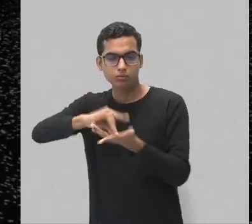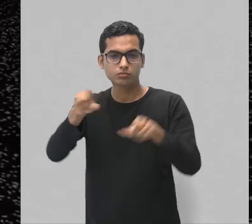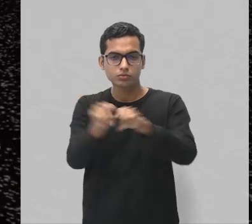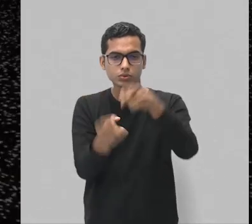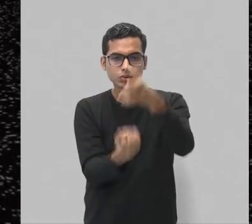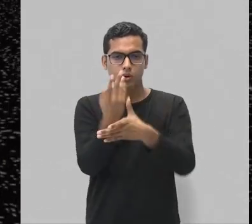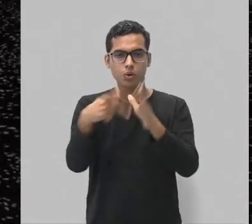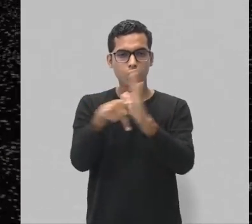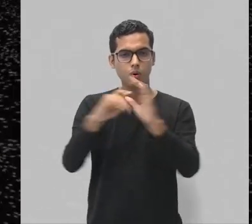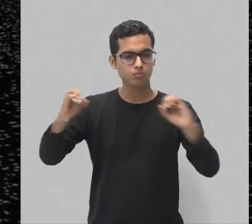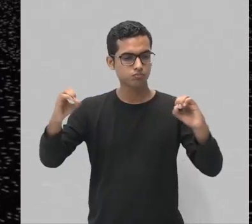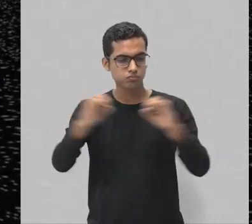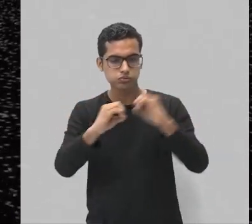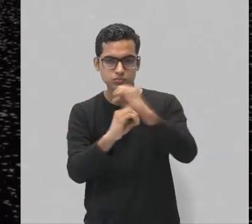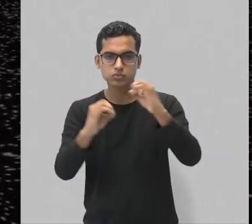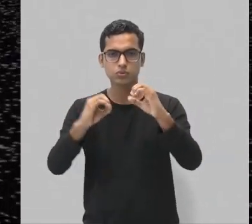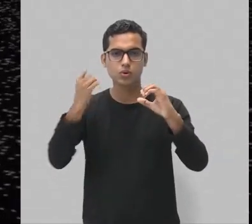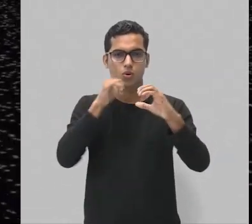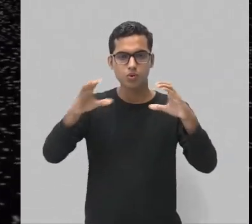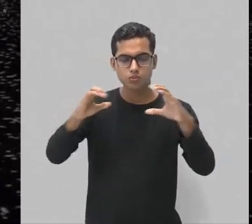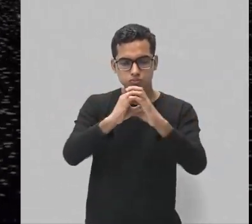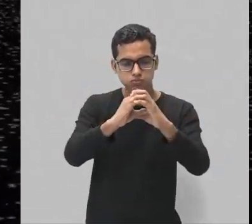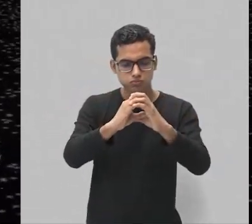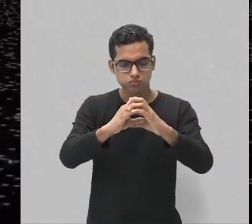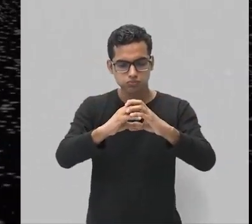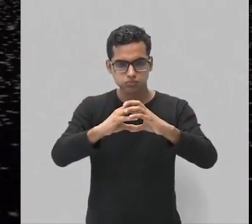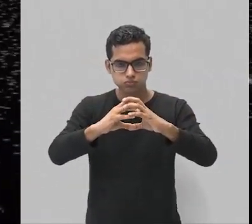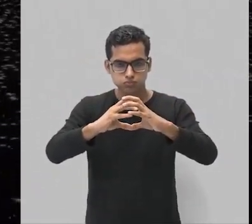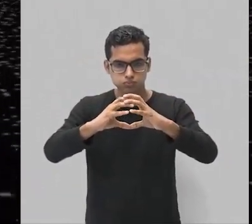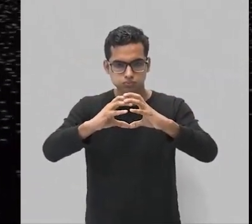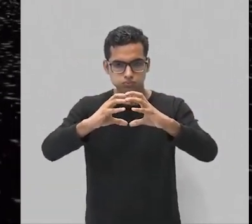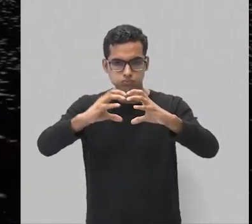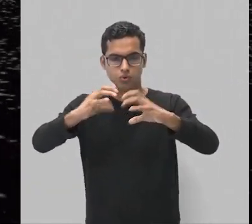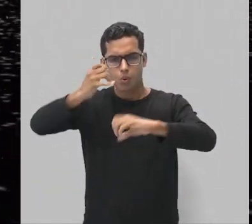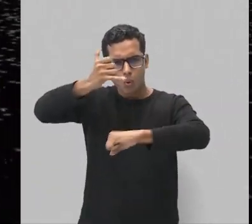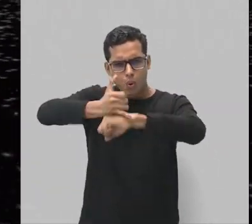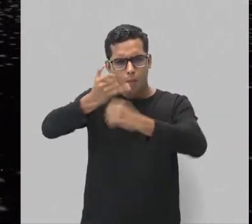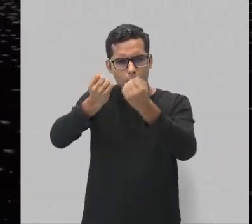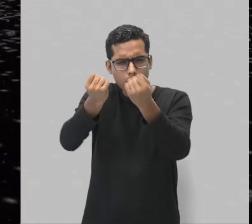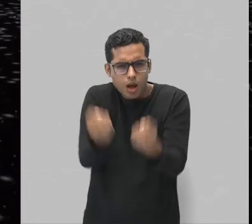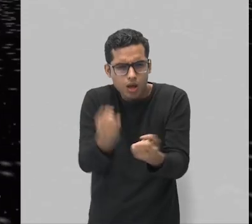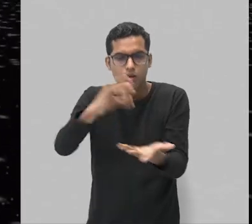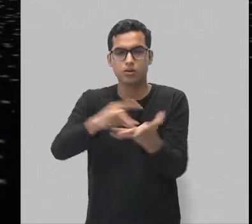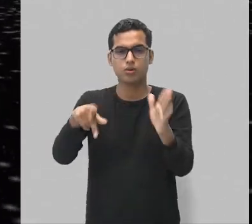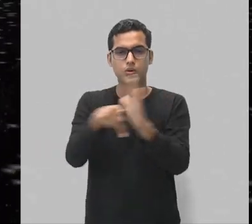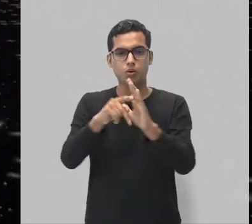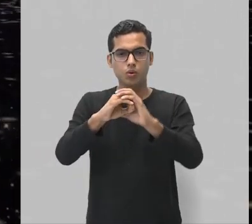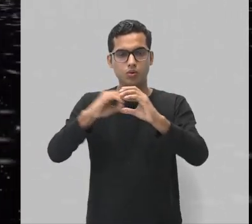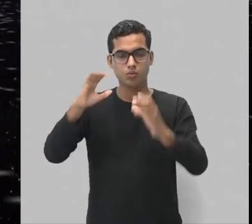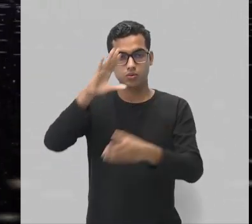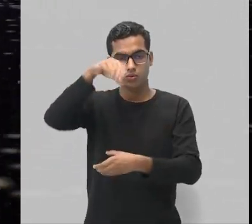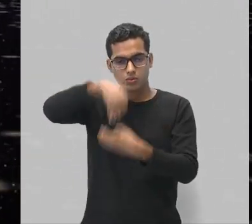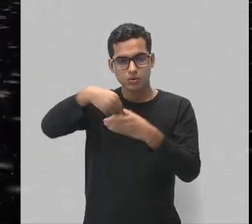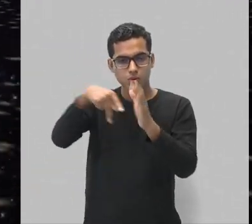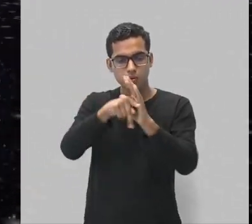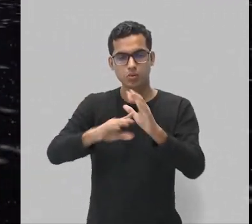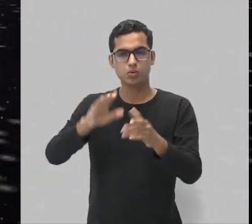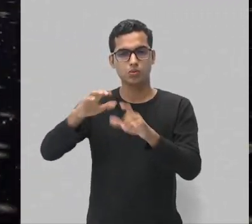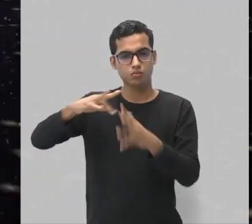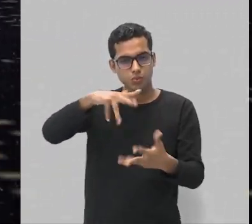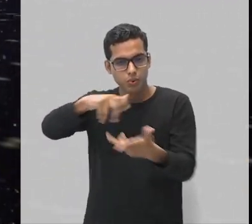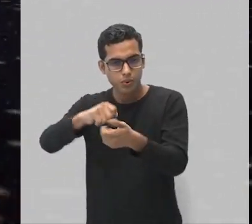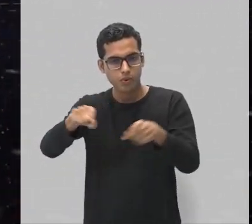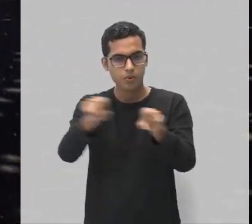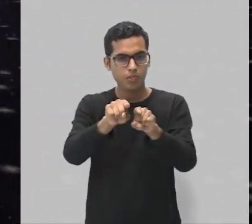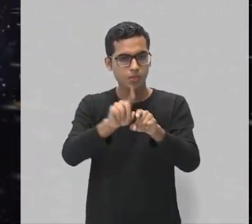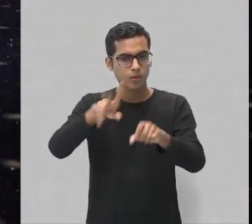fundiram. Assim, os metais pesados se acumularam no núcleo dos planetas, enquanto os silicatos de baixa densidade